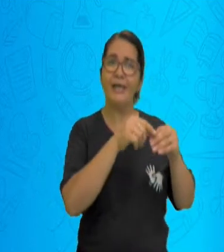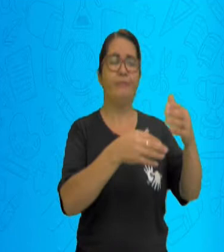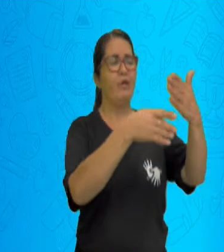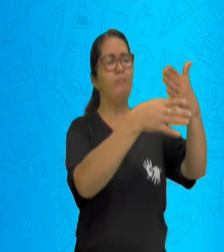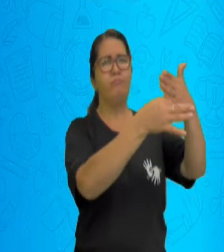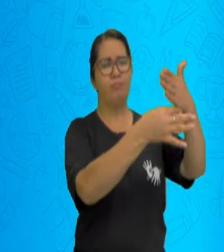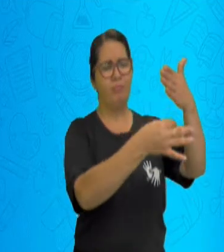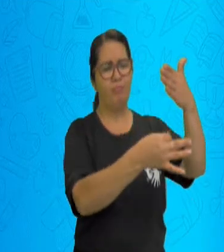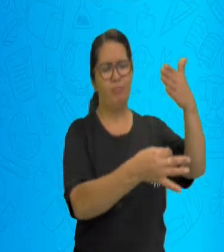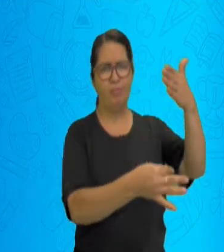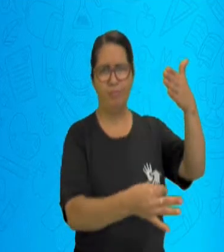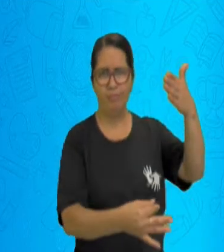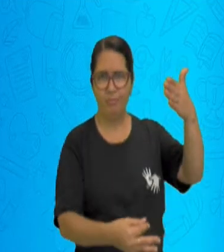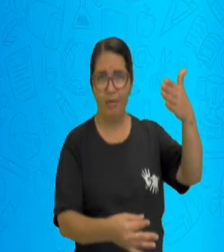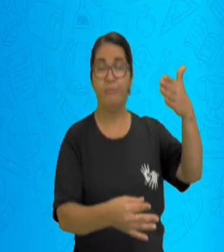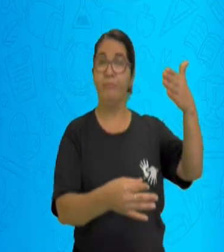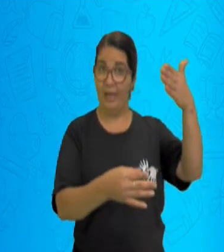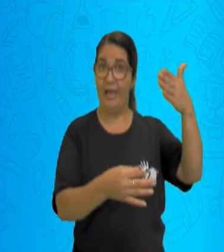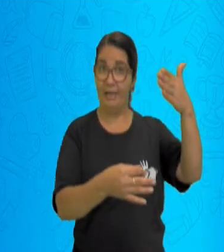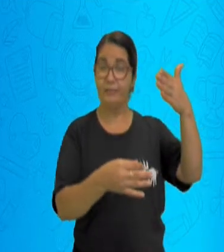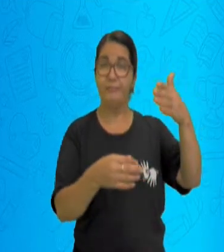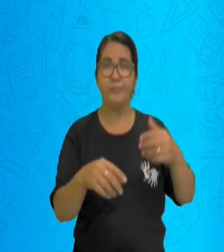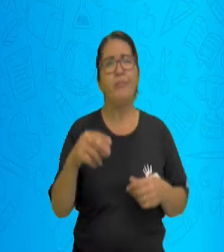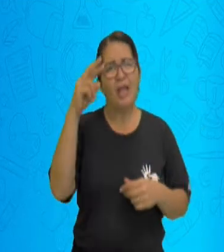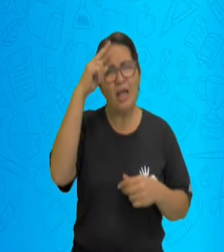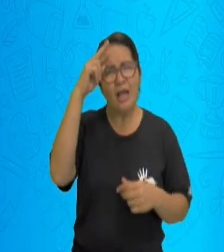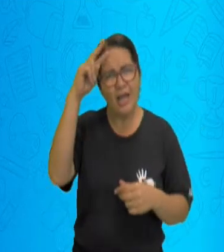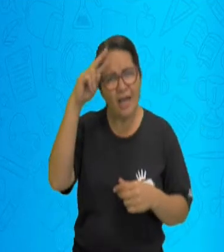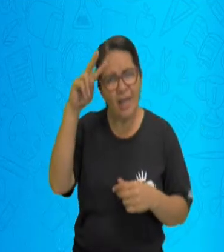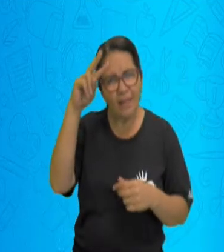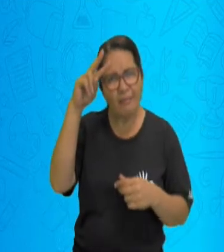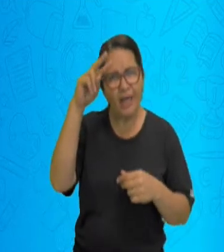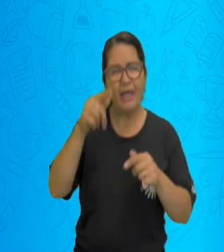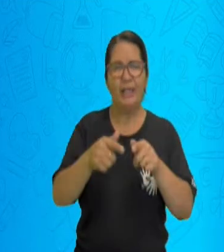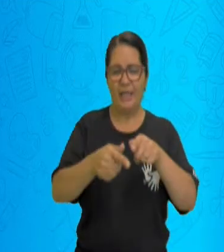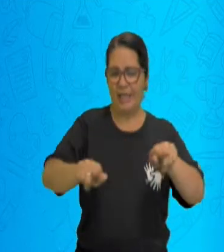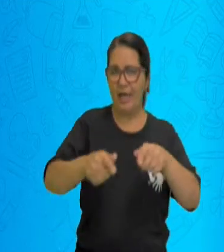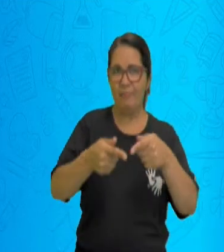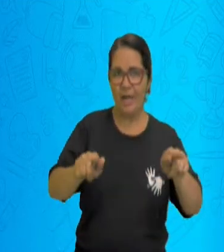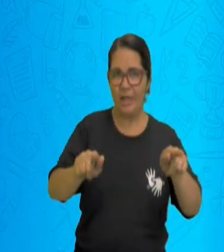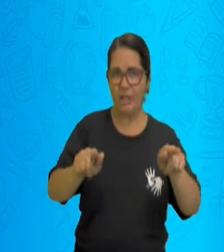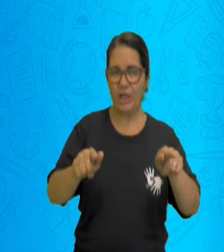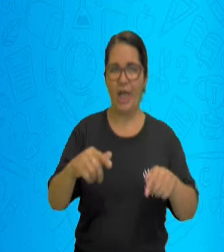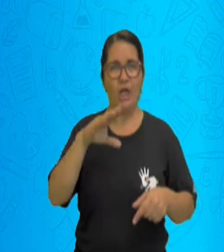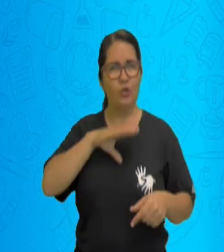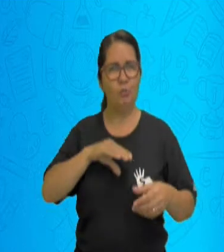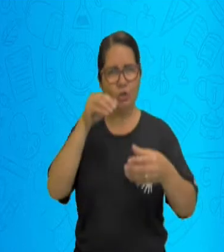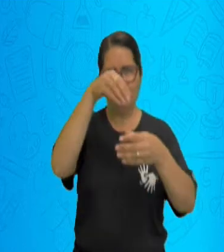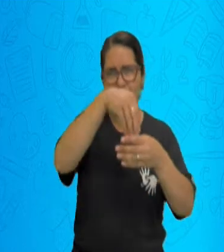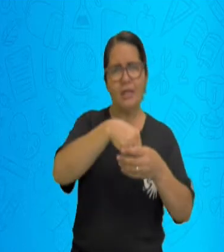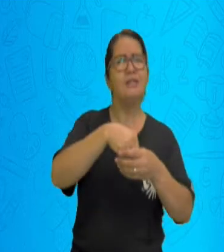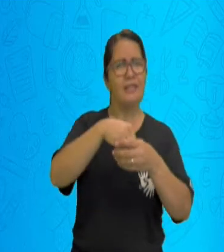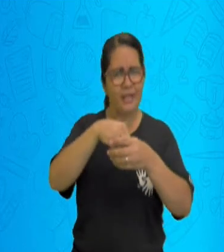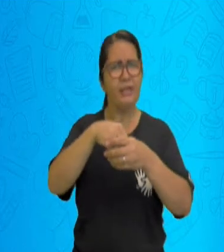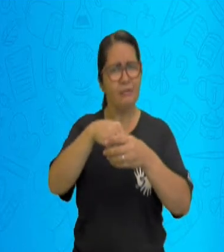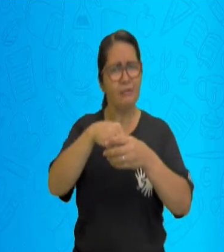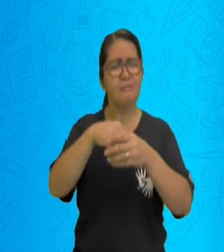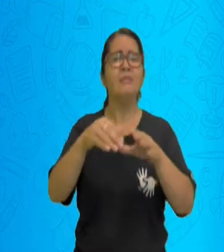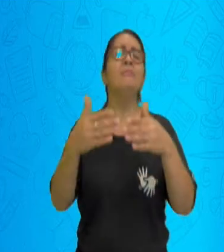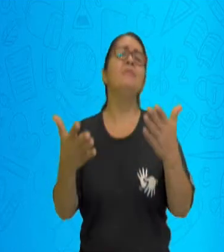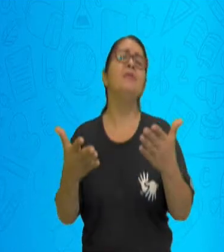rigorosamente as regras gramaticais. Lembra do exemplo? Olá, caro amigo, tardiamente.